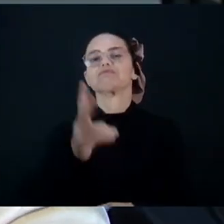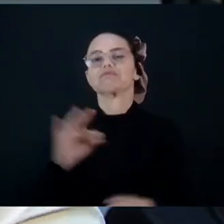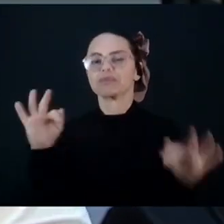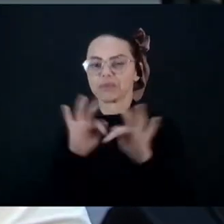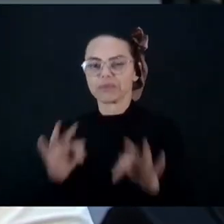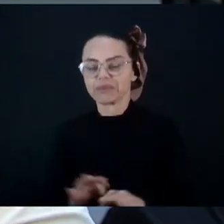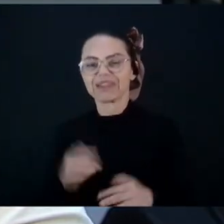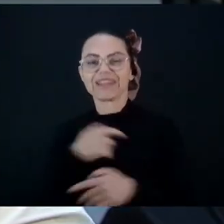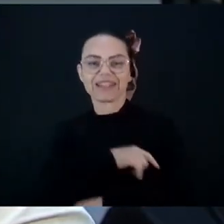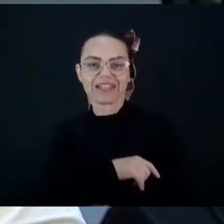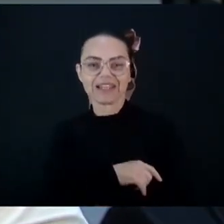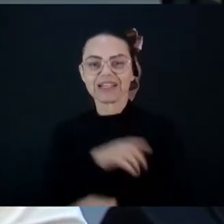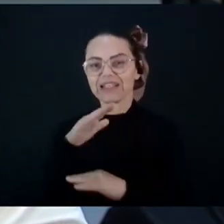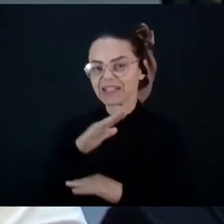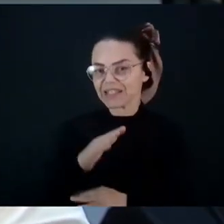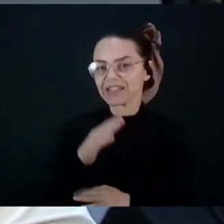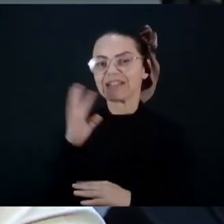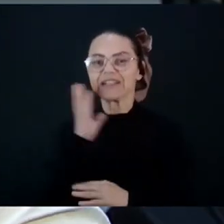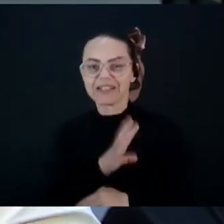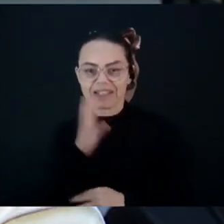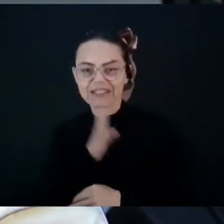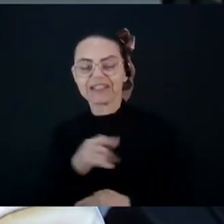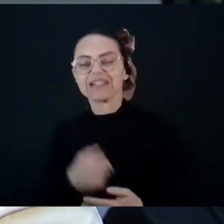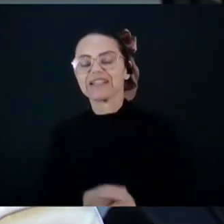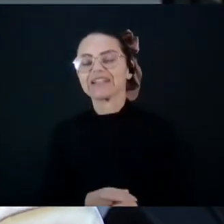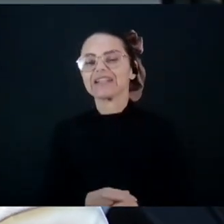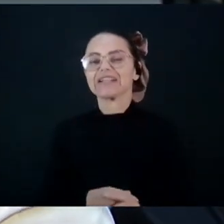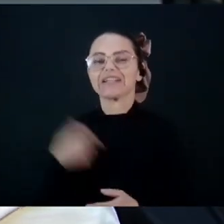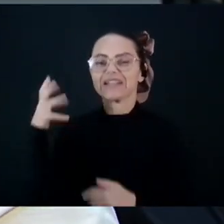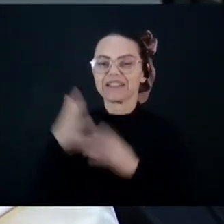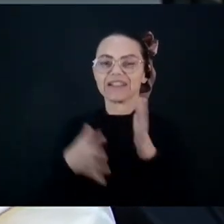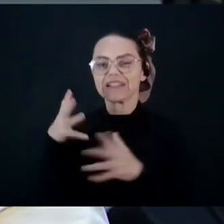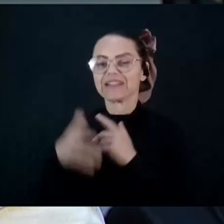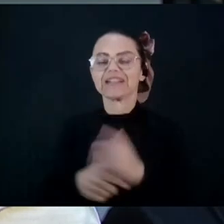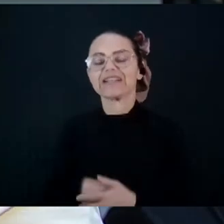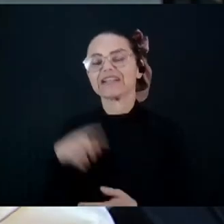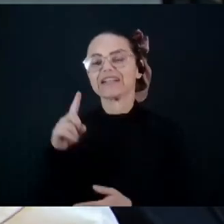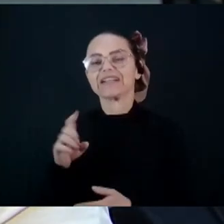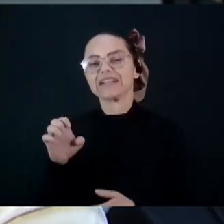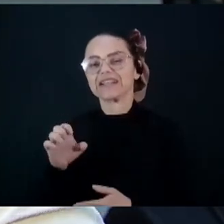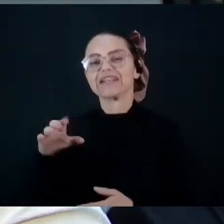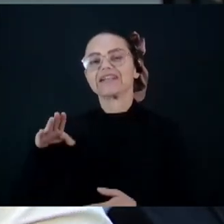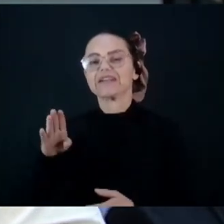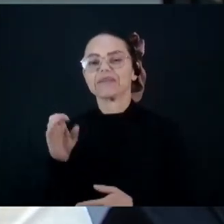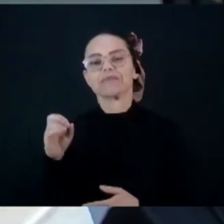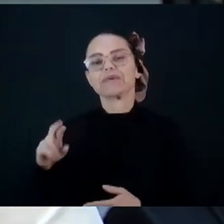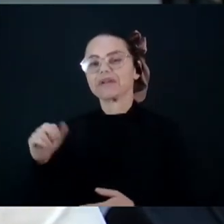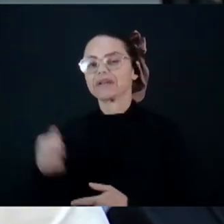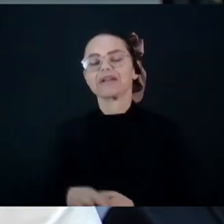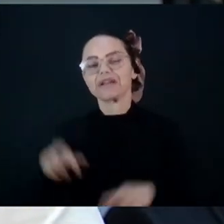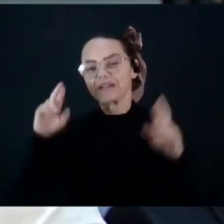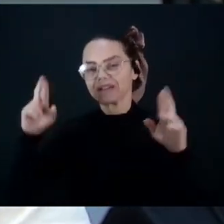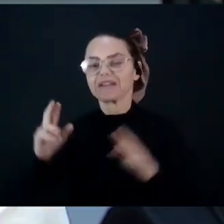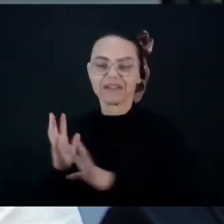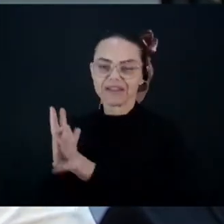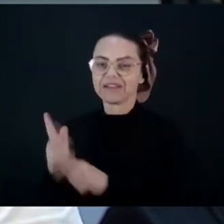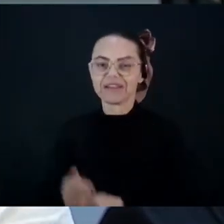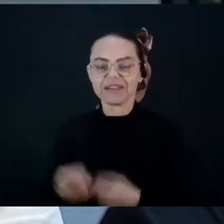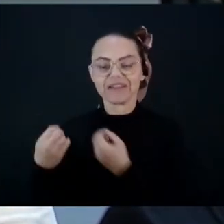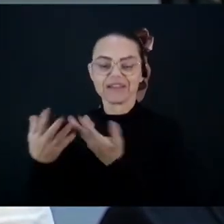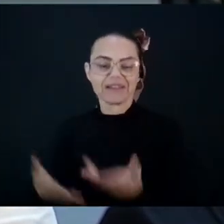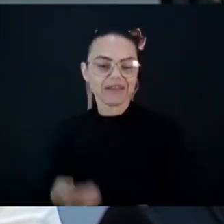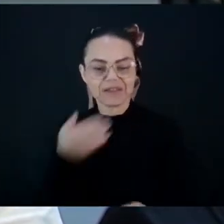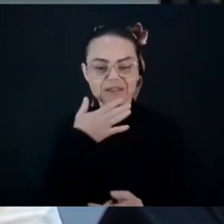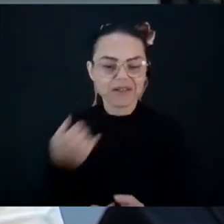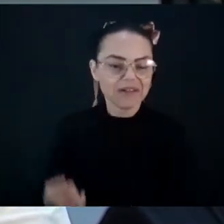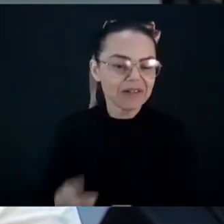um ambiente muito legal de trabalho, está aqui o depoimento da Débora para reforçar isso, e a gente espera que essa trajetória aí só entregue cada vez melhor serviço público